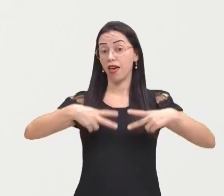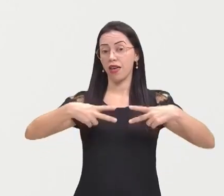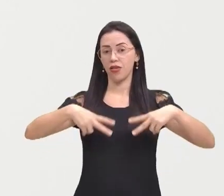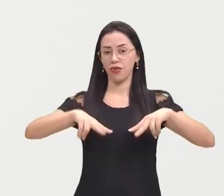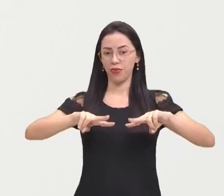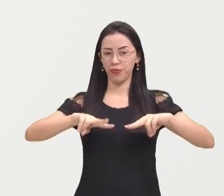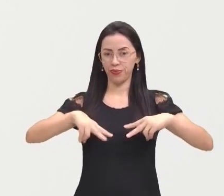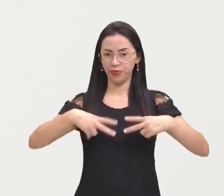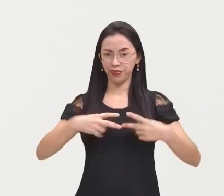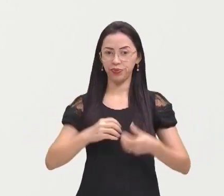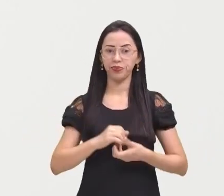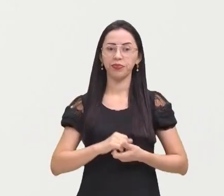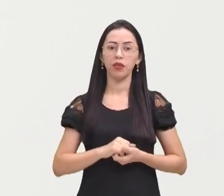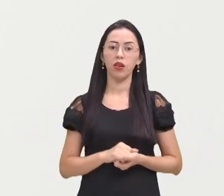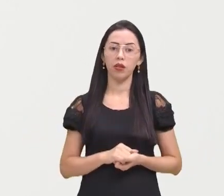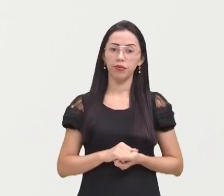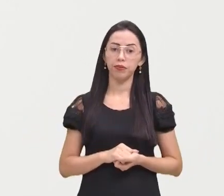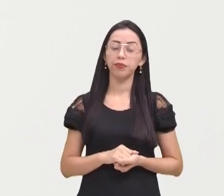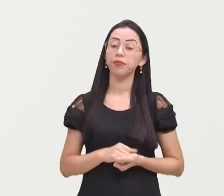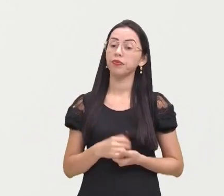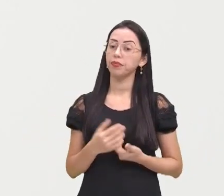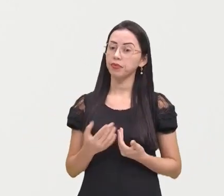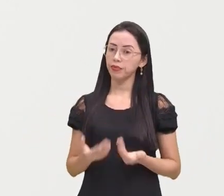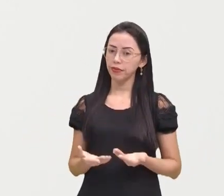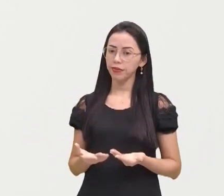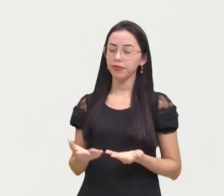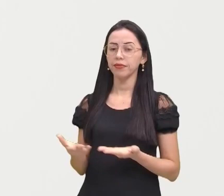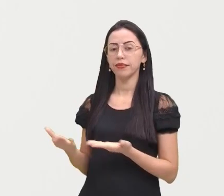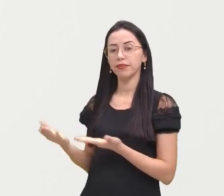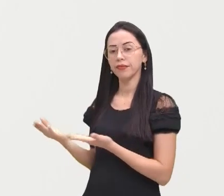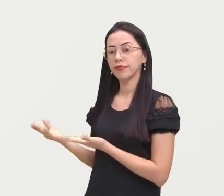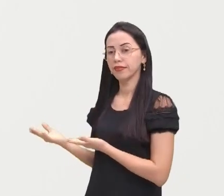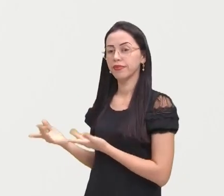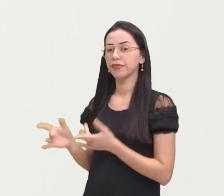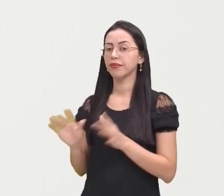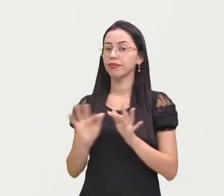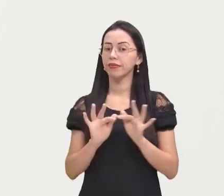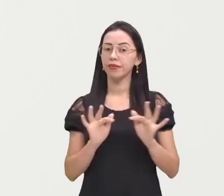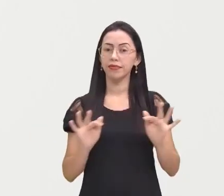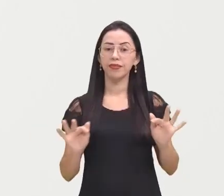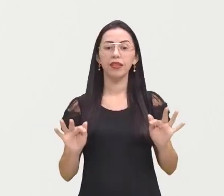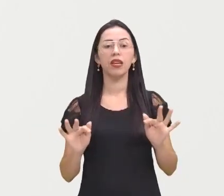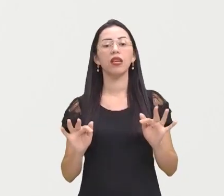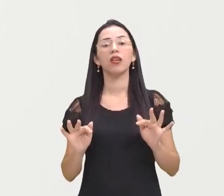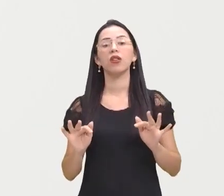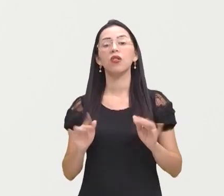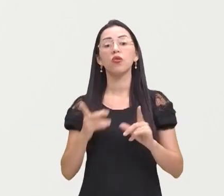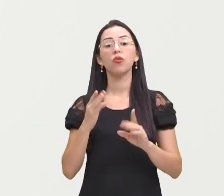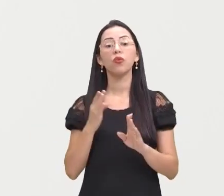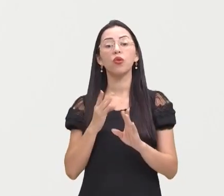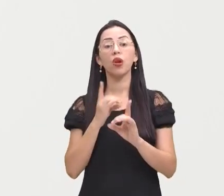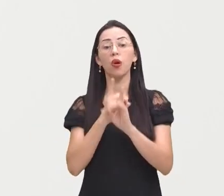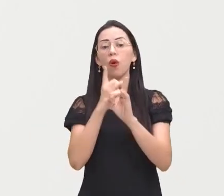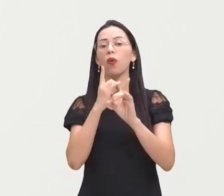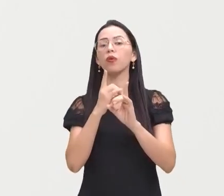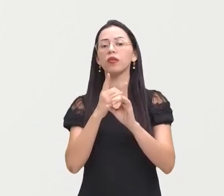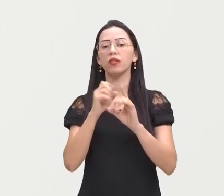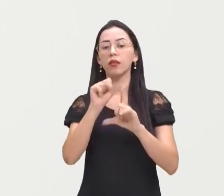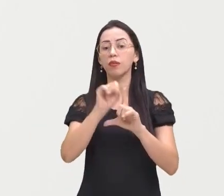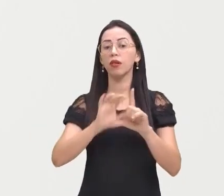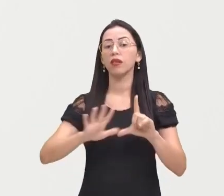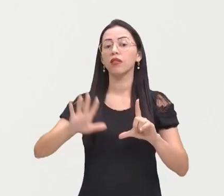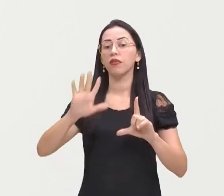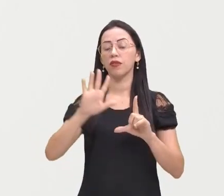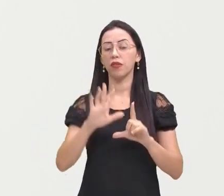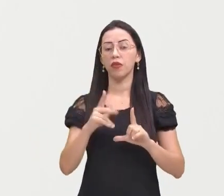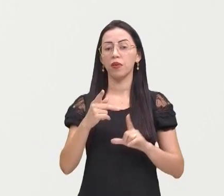varanda. Fragmento textual retirado da plataforma Pro Futuro, relato